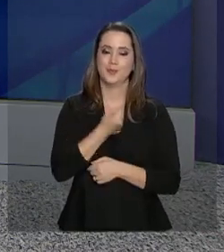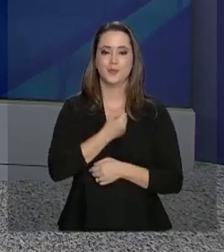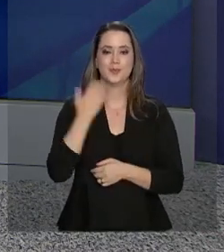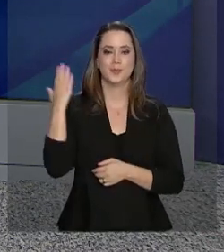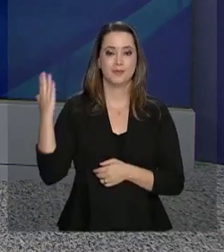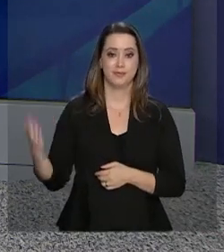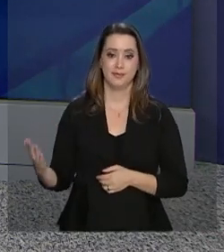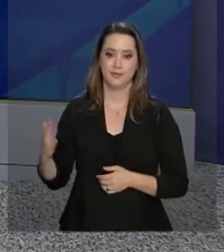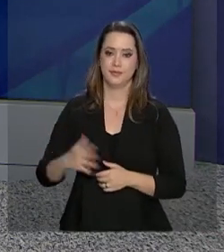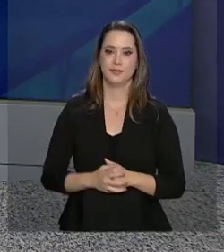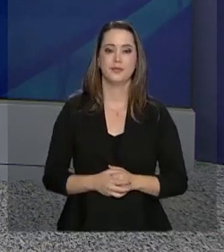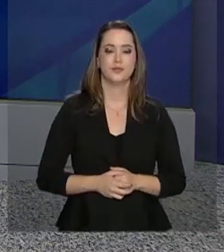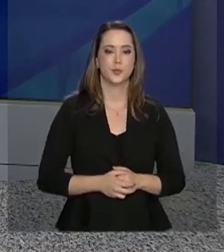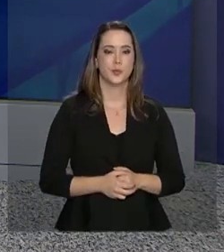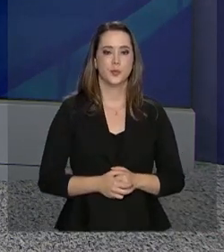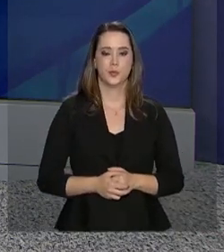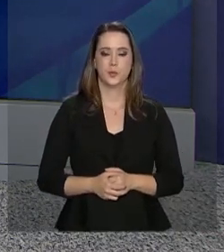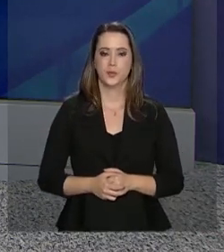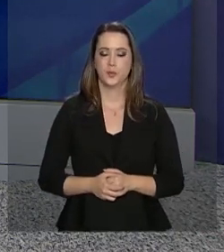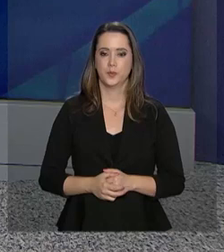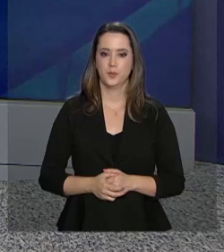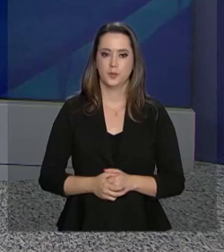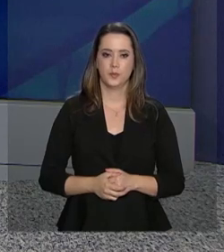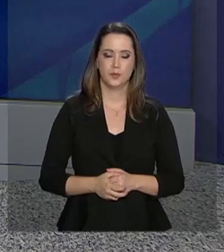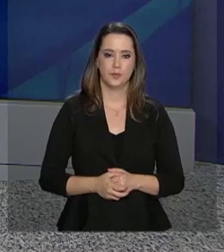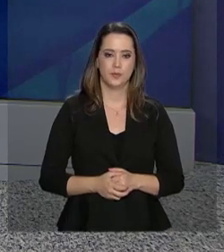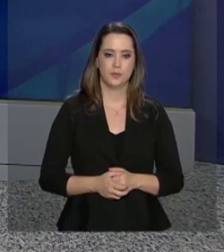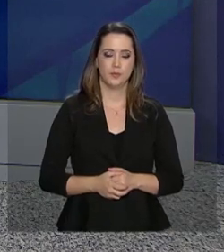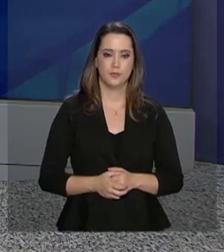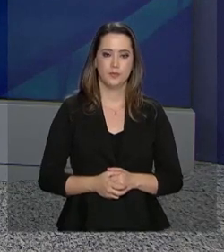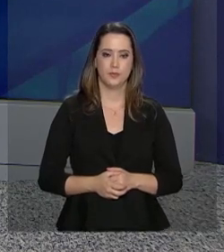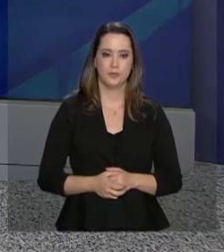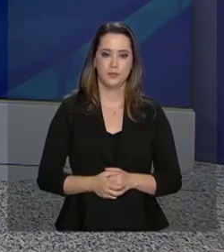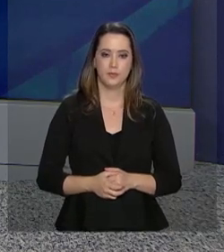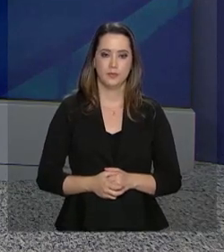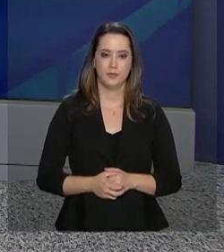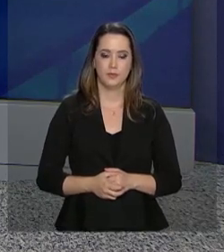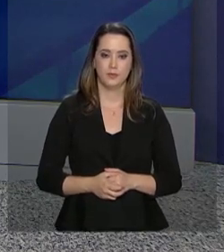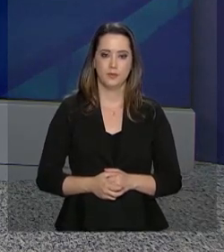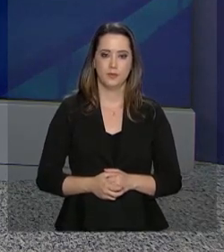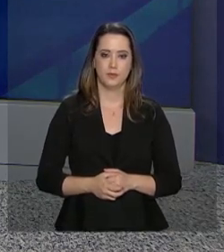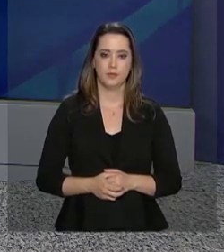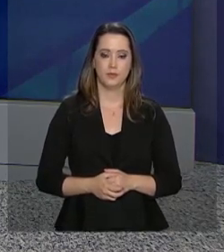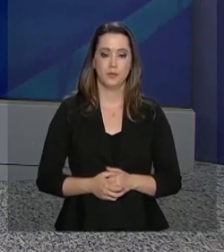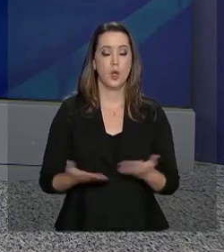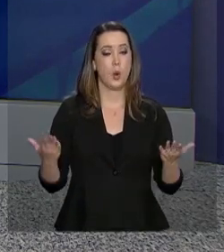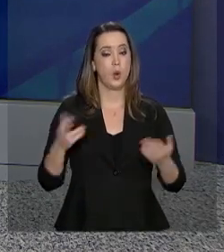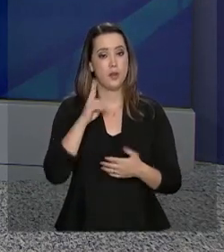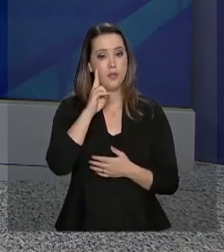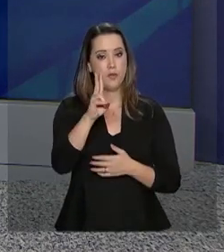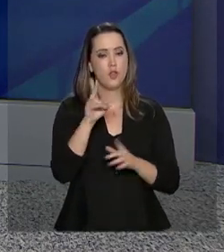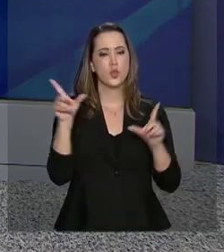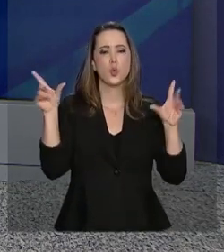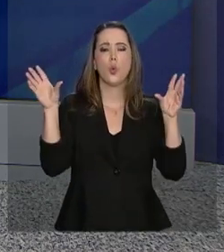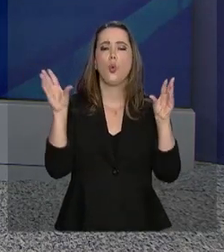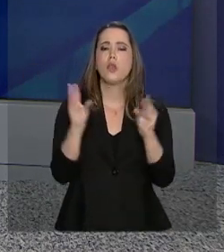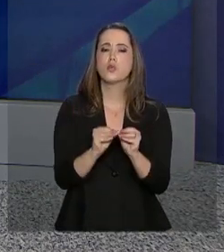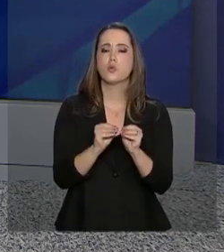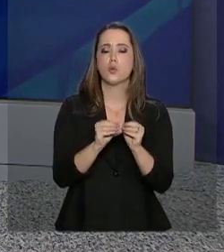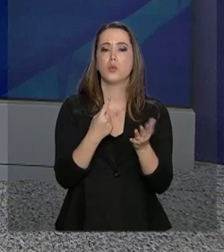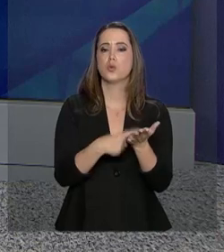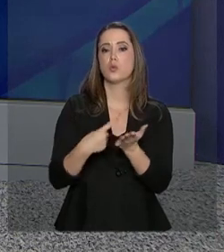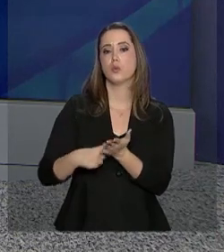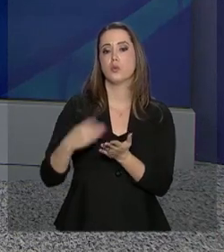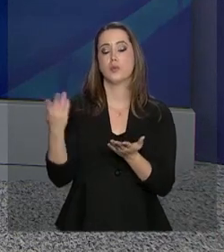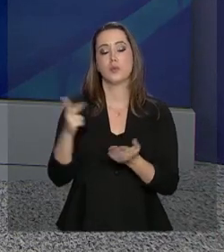anote aí, é 619-9867-8787. Acompanhe agora um resumo da agenda de